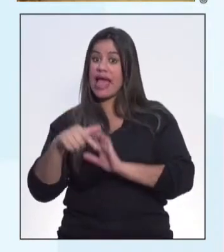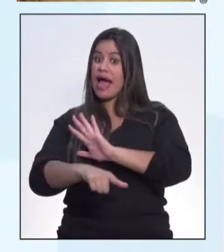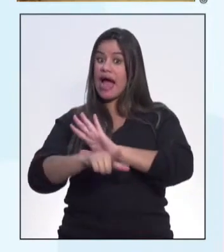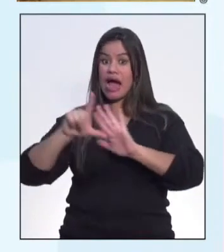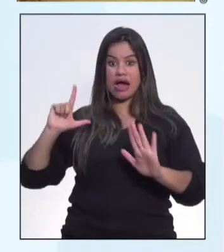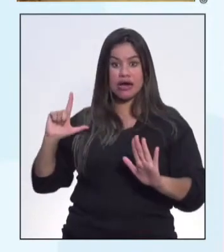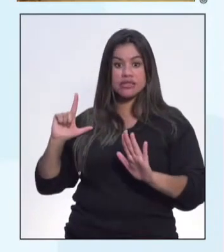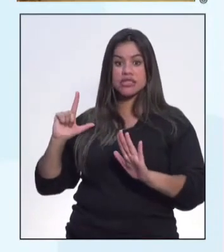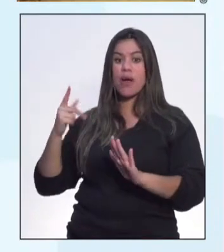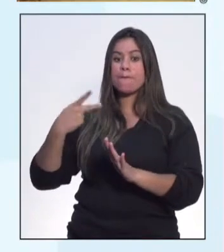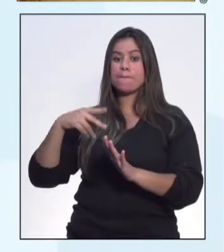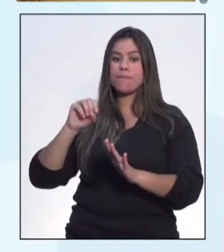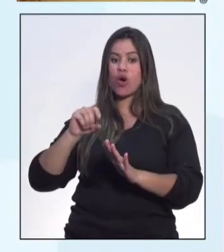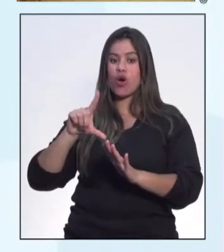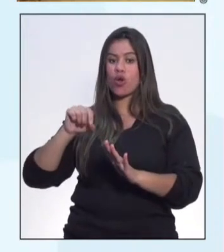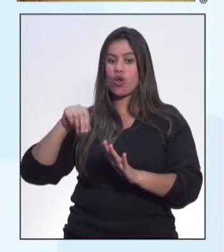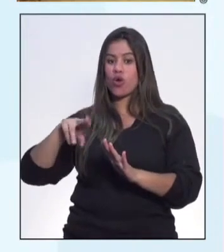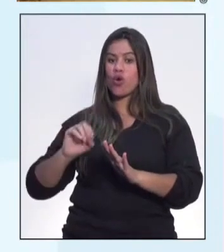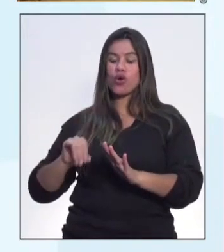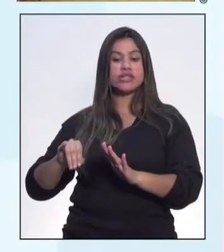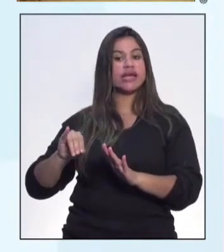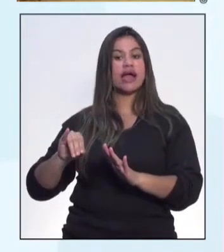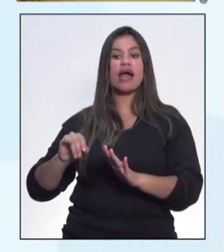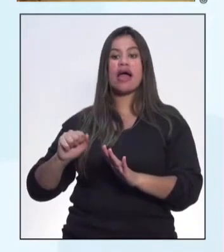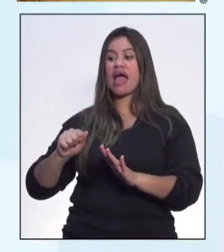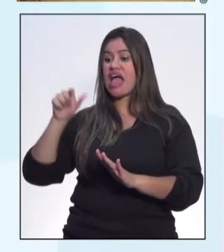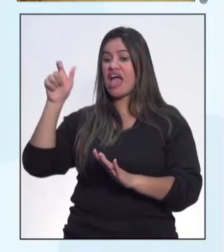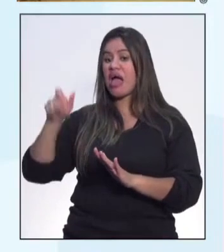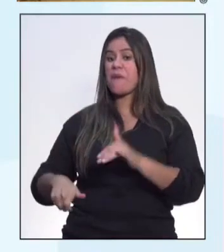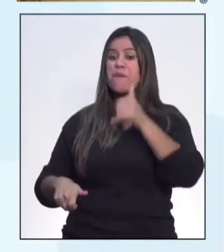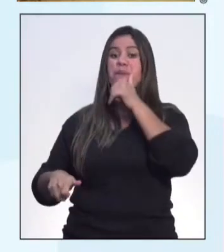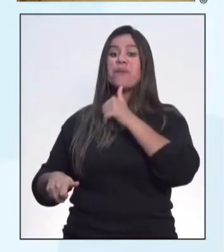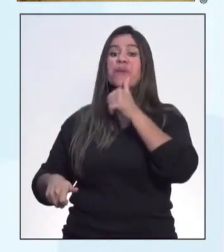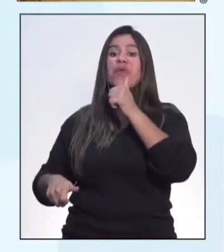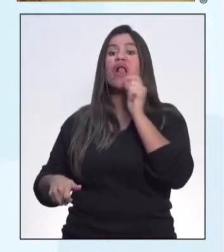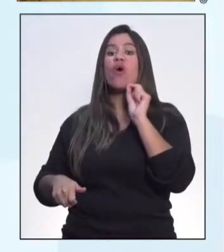na colônia, as mulheres eram compreendidas como seres